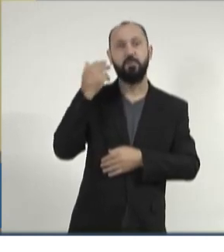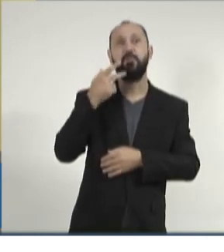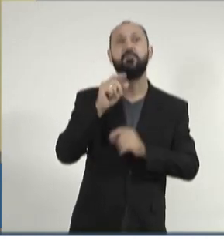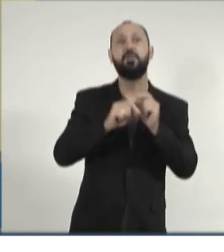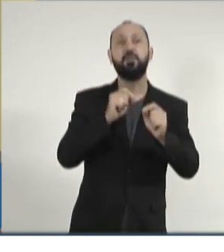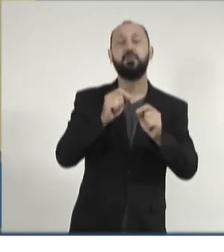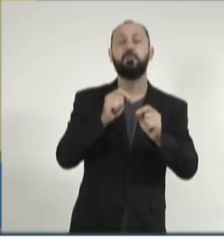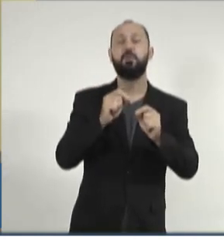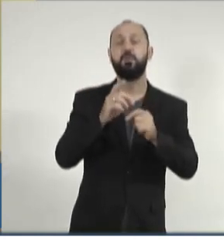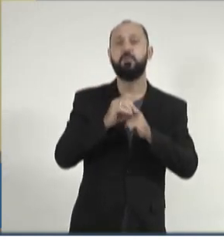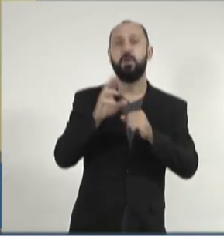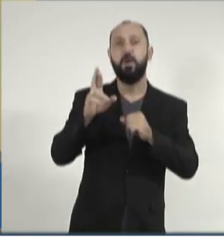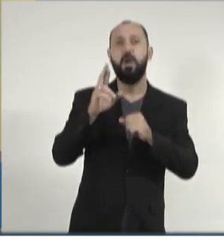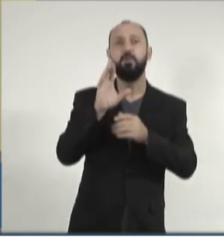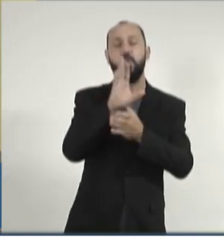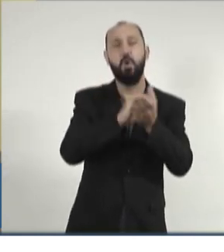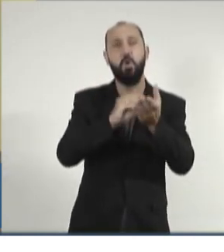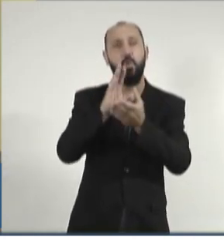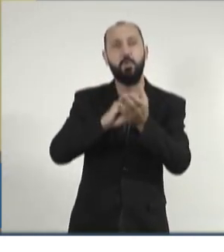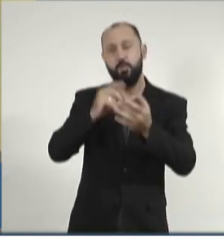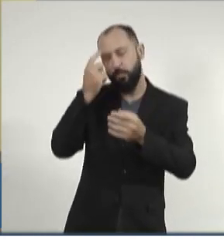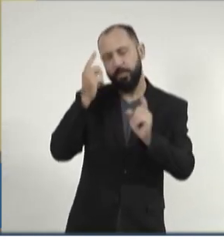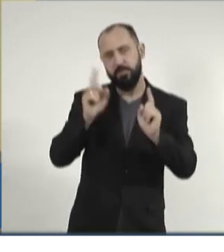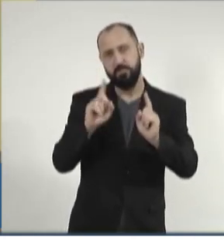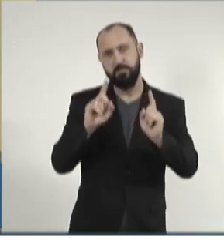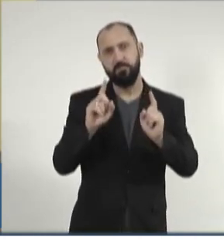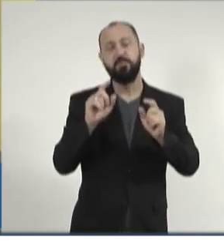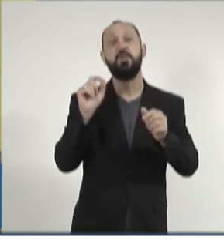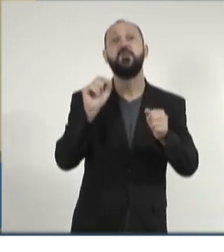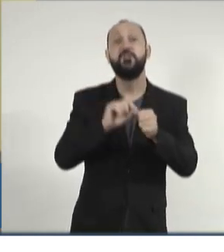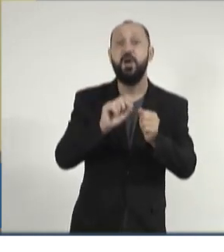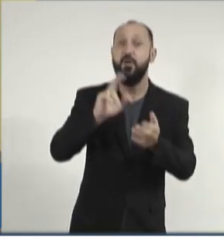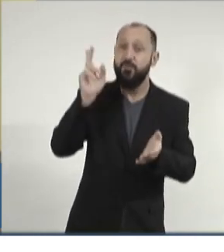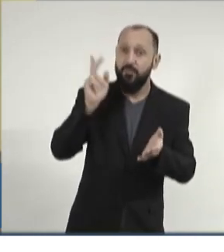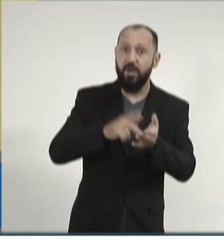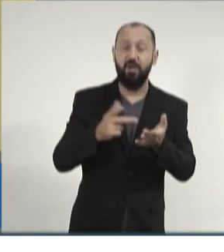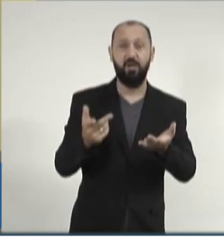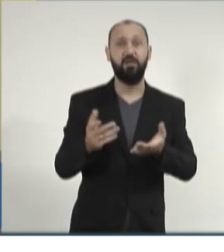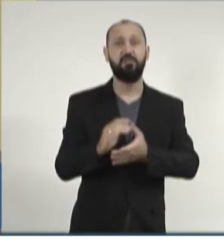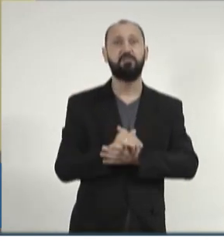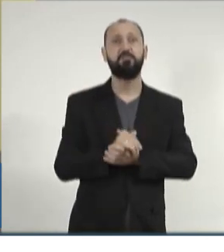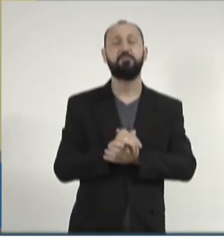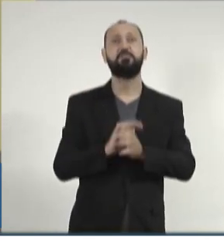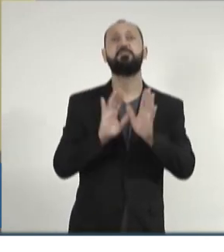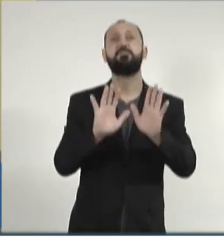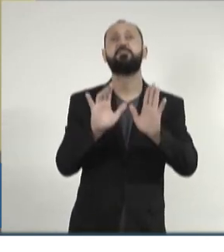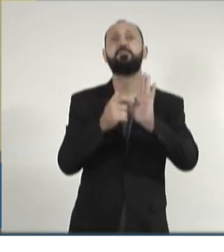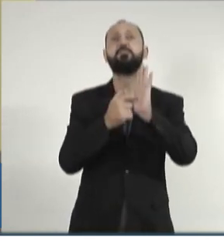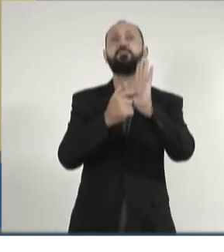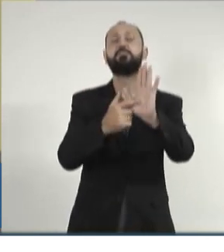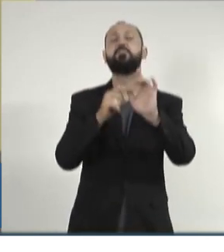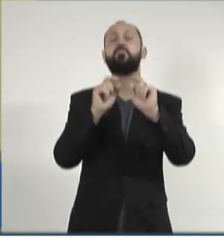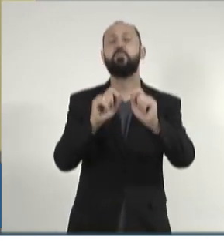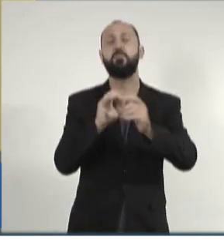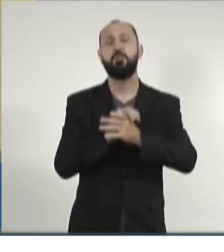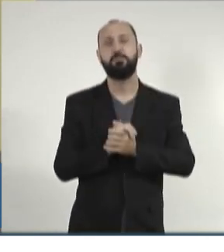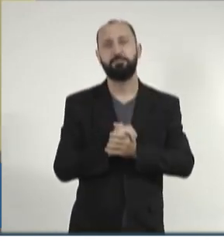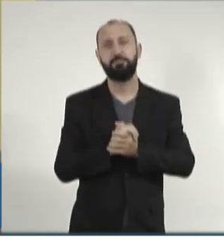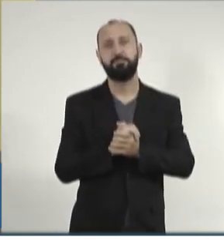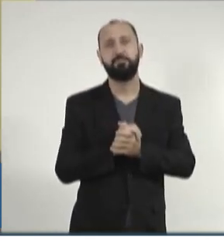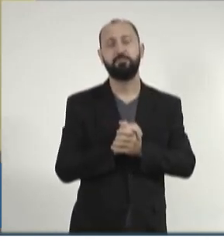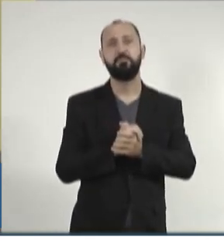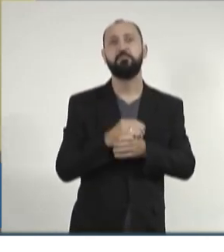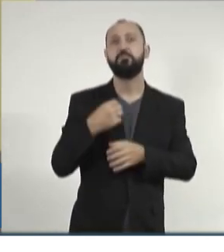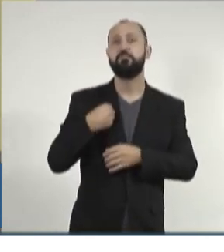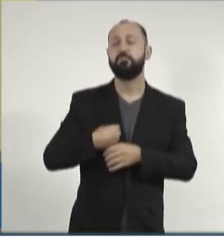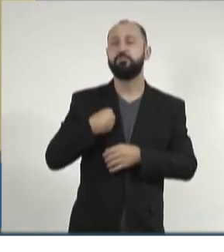começo para a doutora Kátia, a gente reproduz sem pensar. A gente faz mesmo. O que eu quero mostrar com isso? Que a